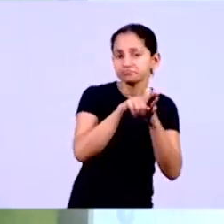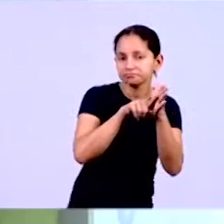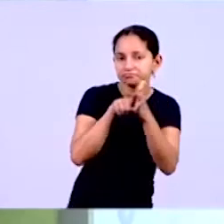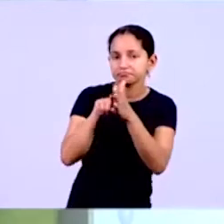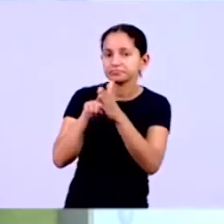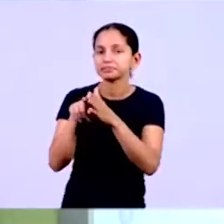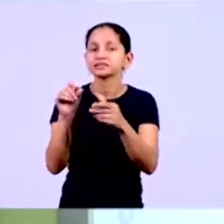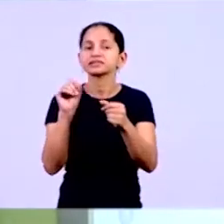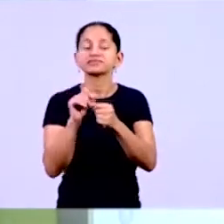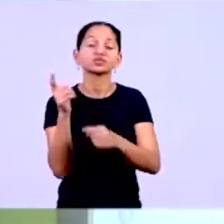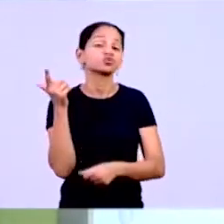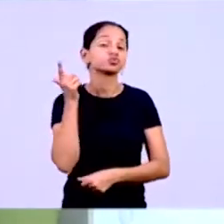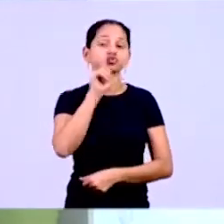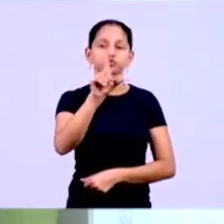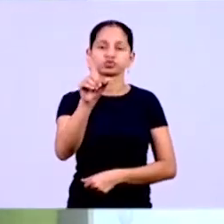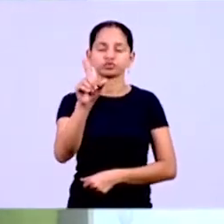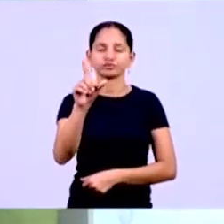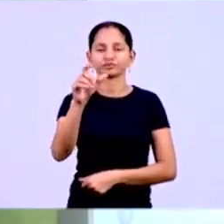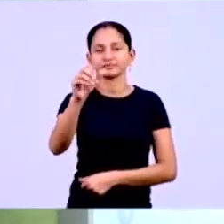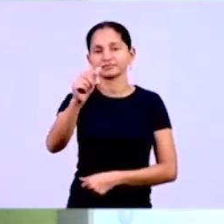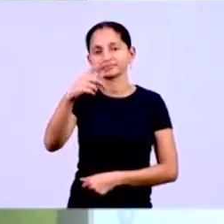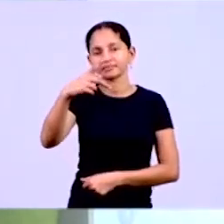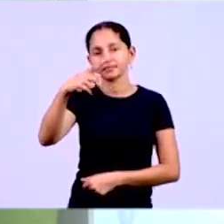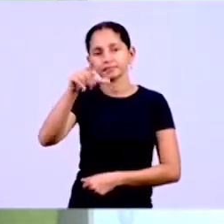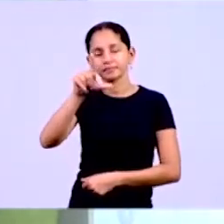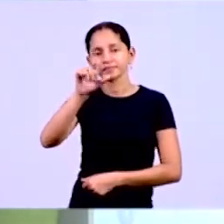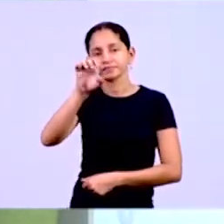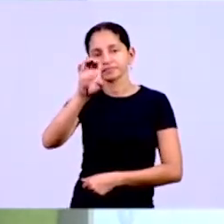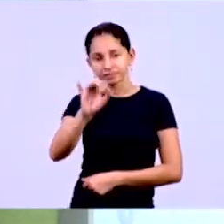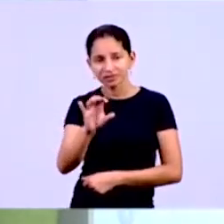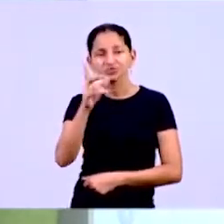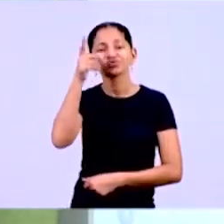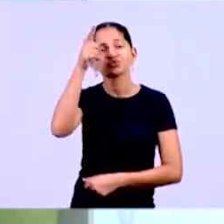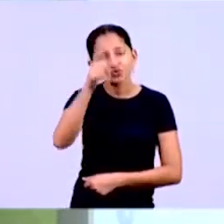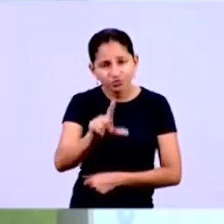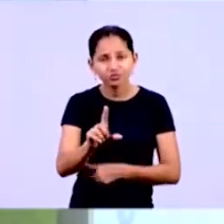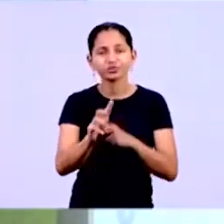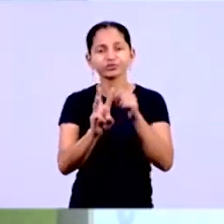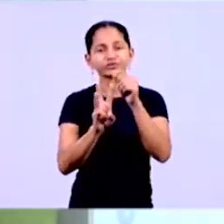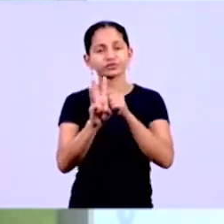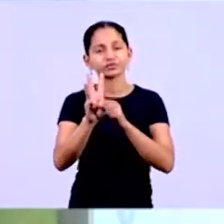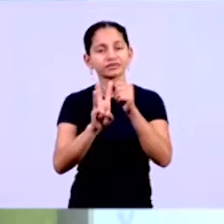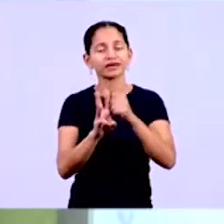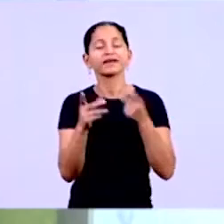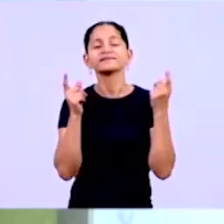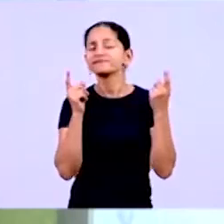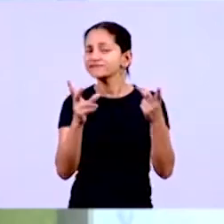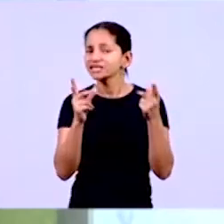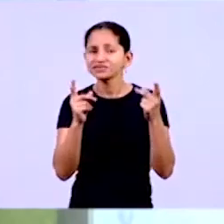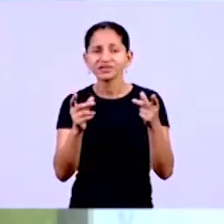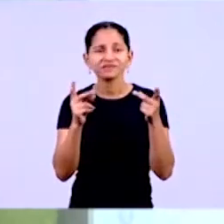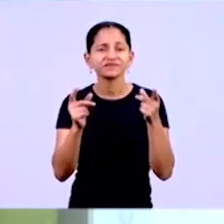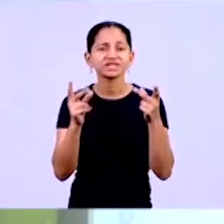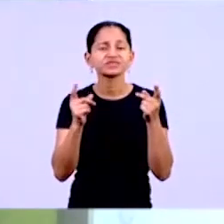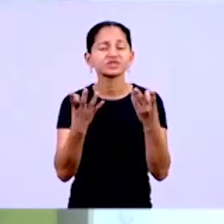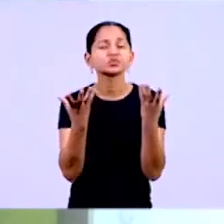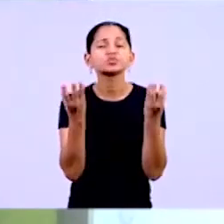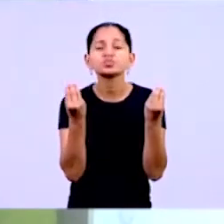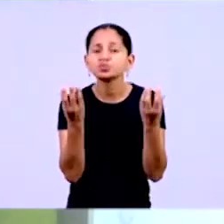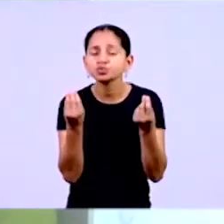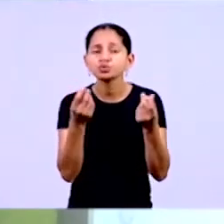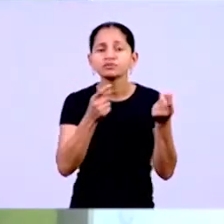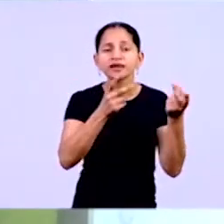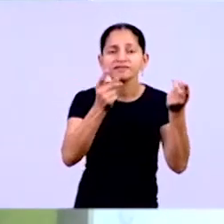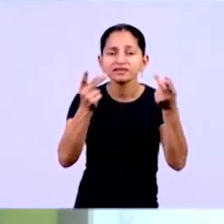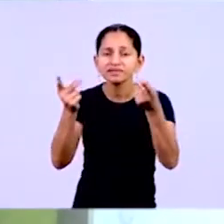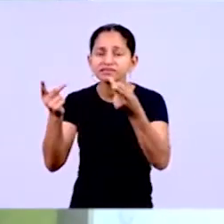Apple novamente bateu o recorde histórico. Quer dizer, em apenas 3 meses a Apple vendeu quase 50 bilhões de dólares em